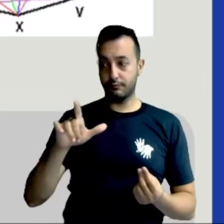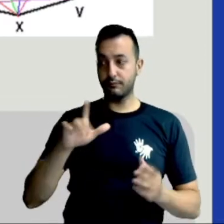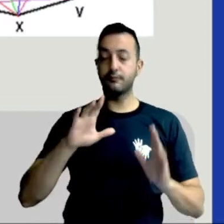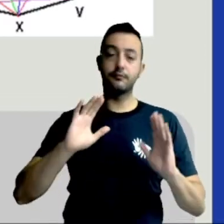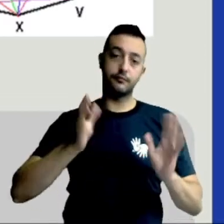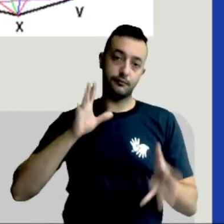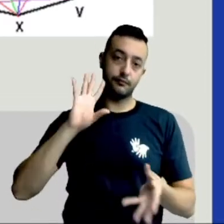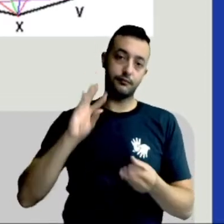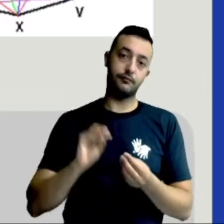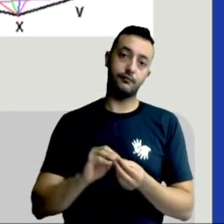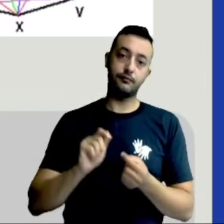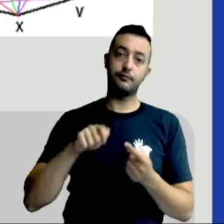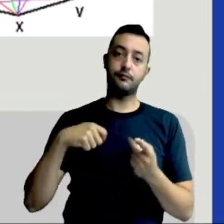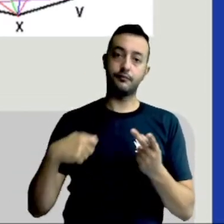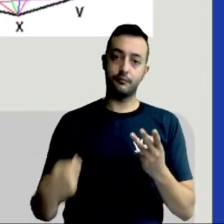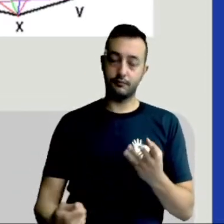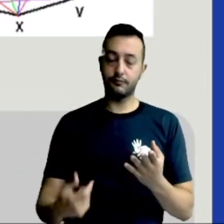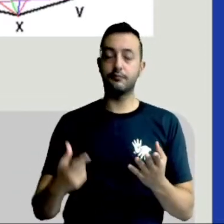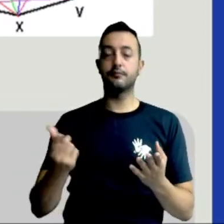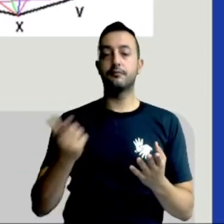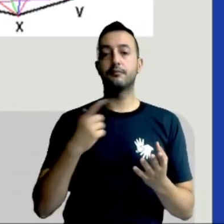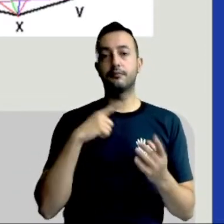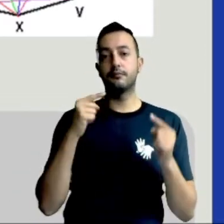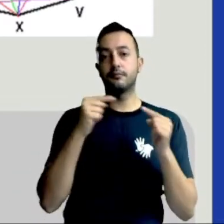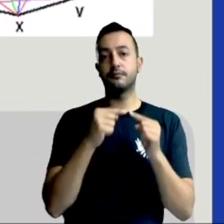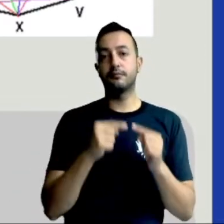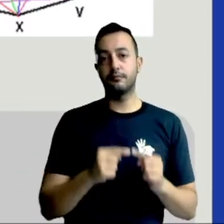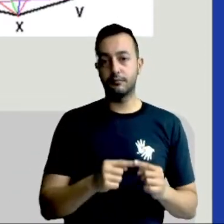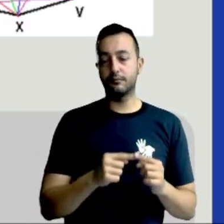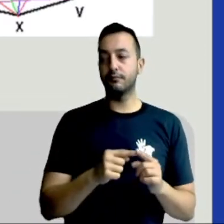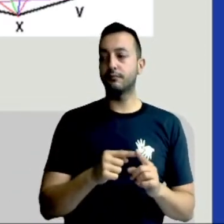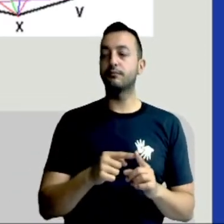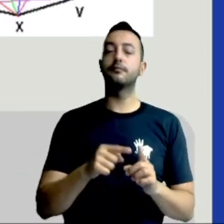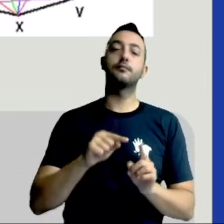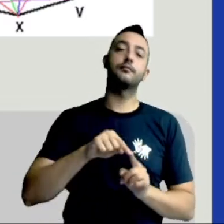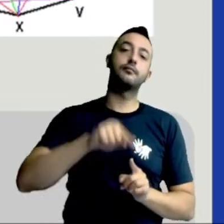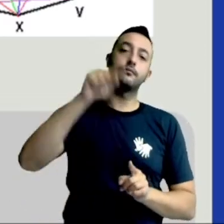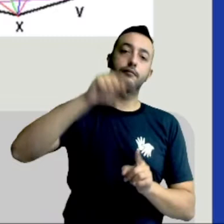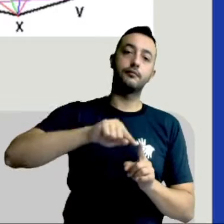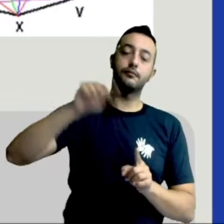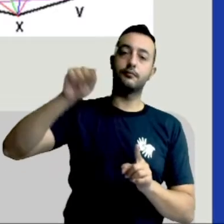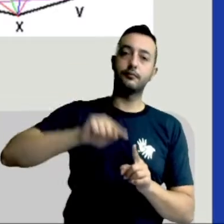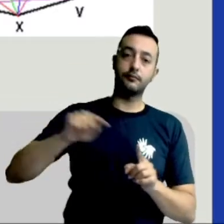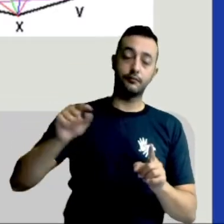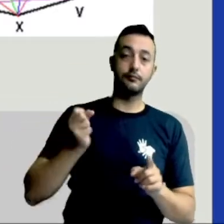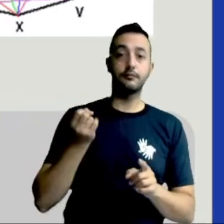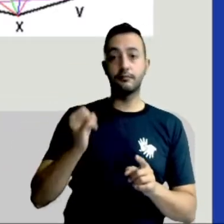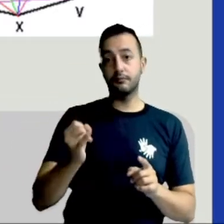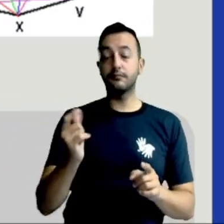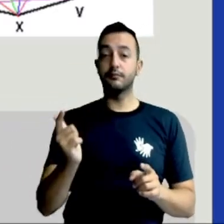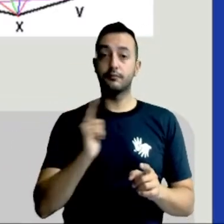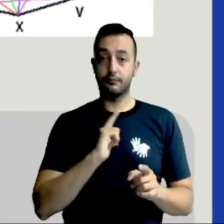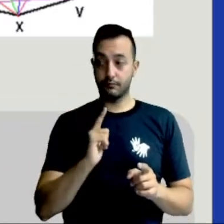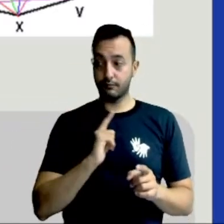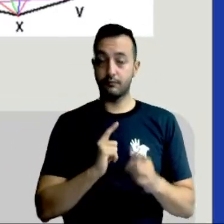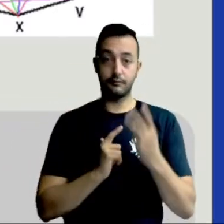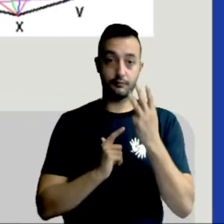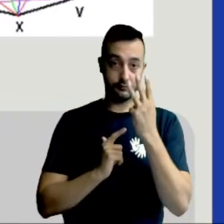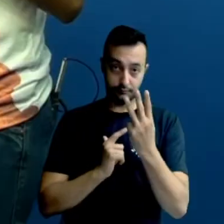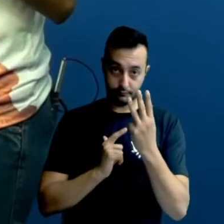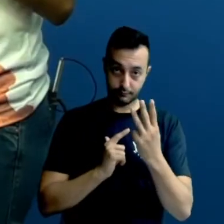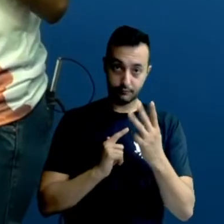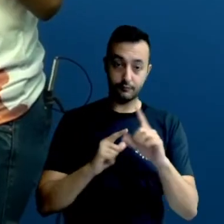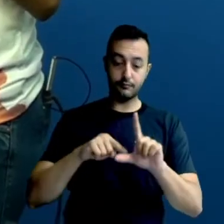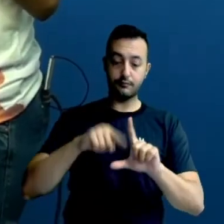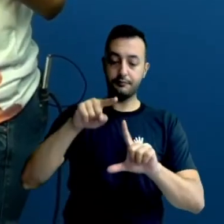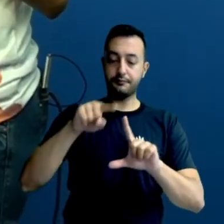na definição dos elementos, que são segmentos que ligam vértices opostos. Se a gente tem um triângulo, 3 lados